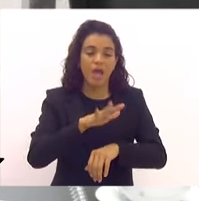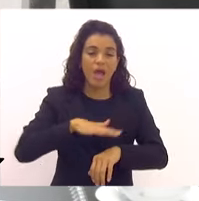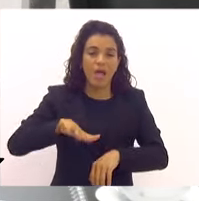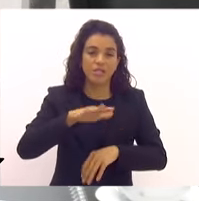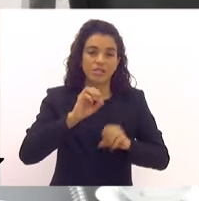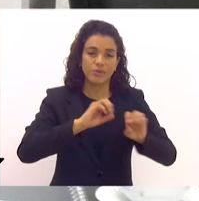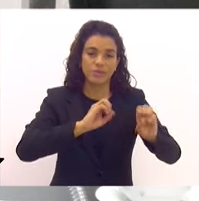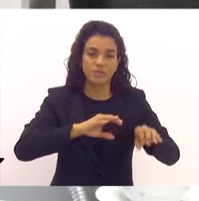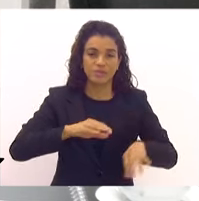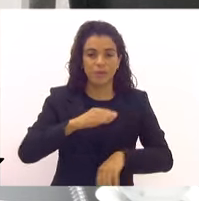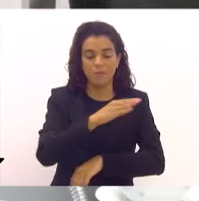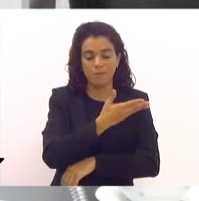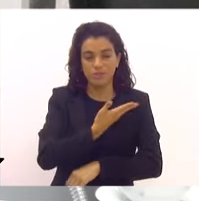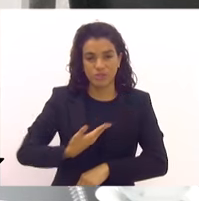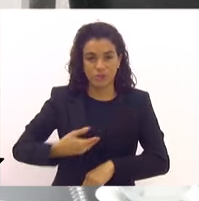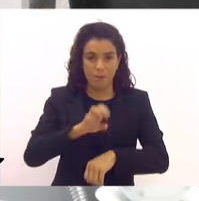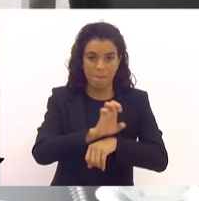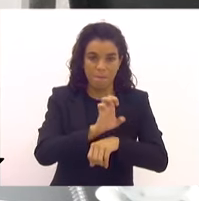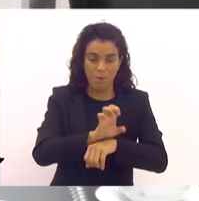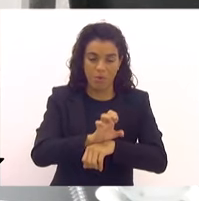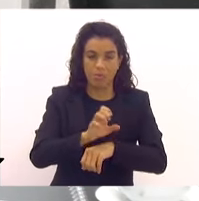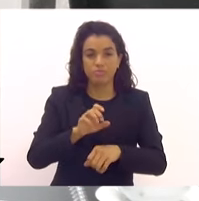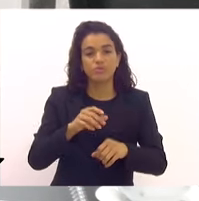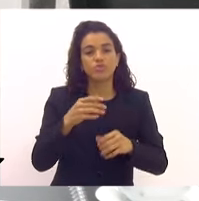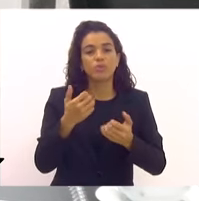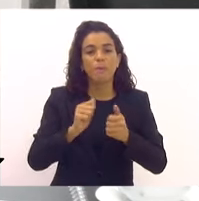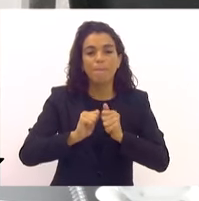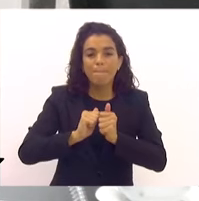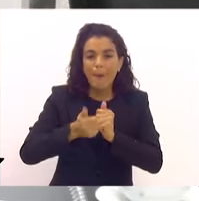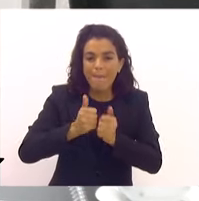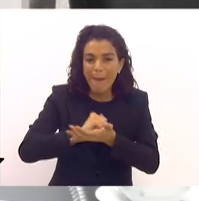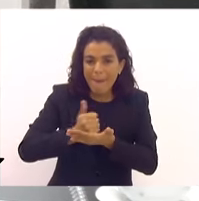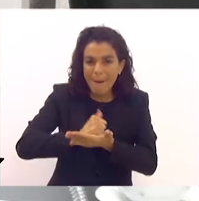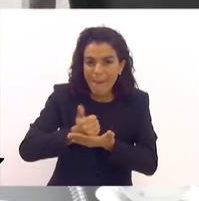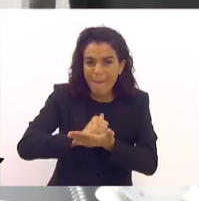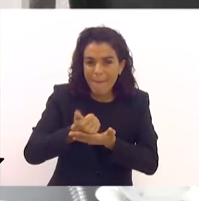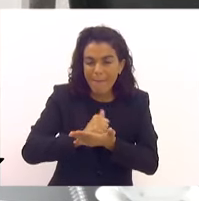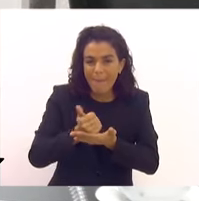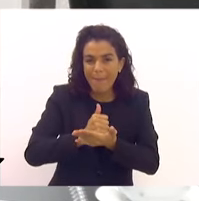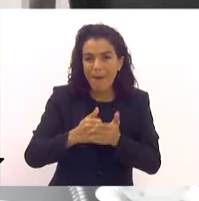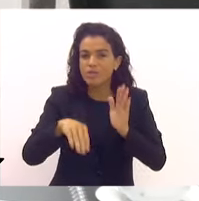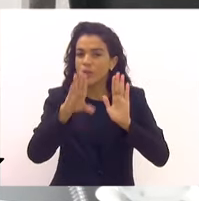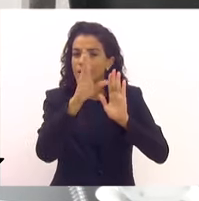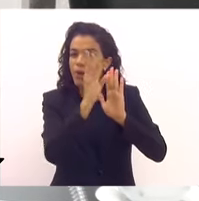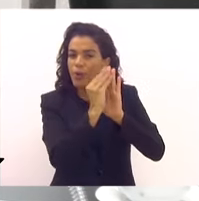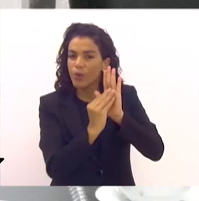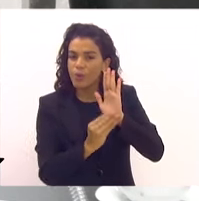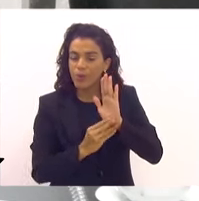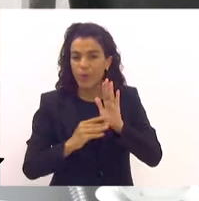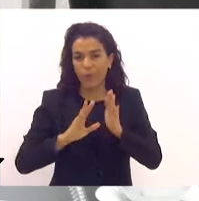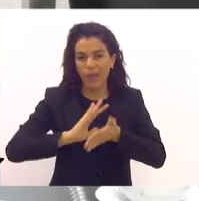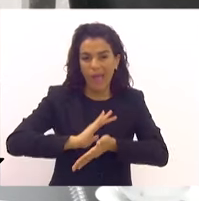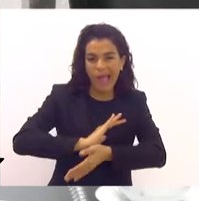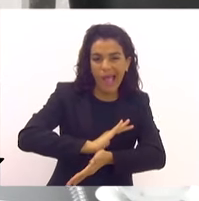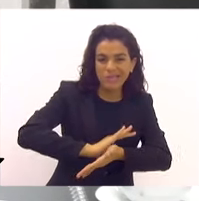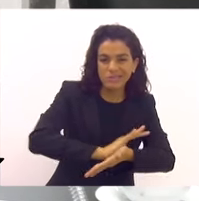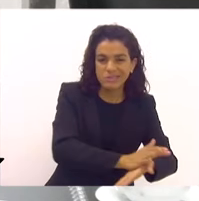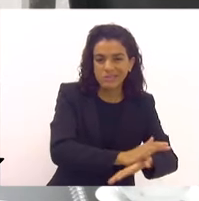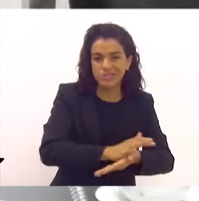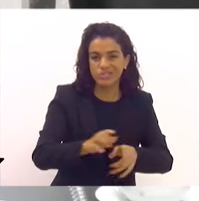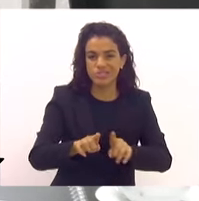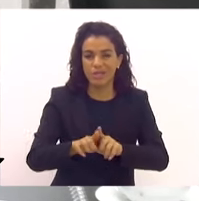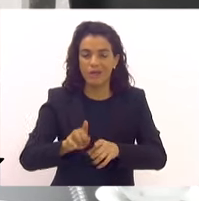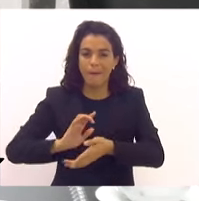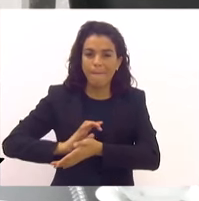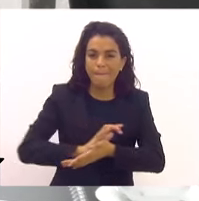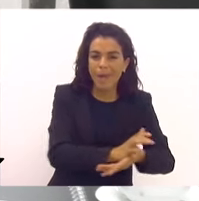Privada na aquisição e utilização de jogos virtuais, games, que contenham conteúdo de natureza racista, LGBTfóbico e